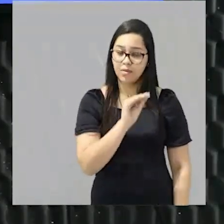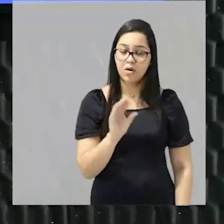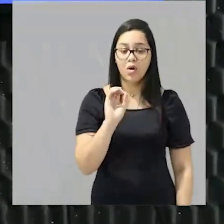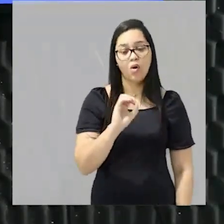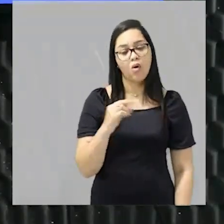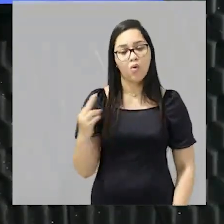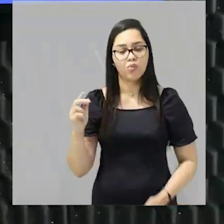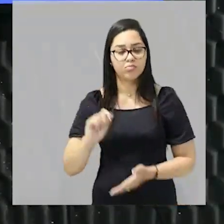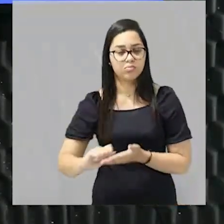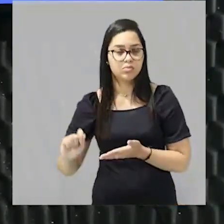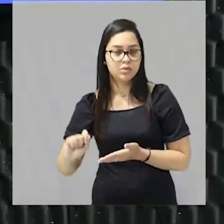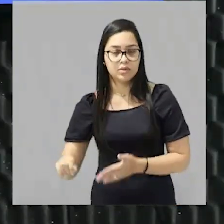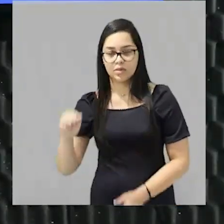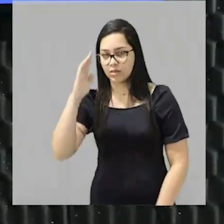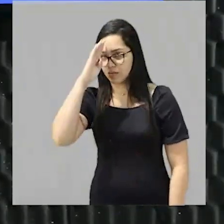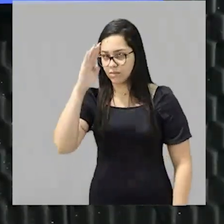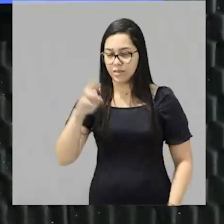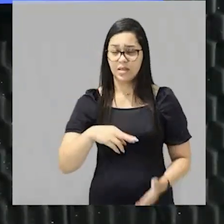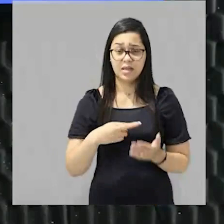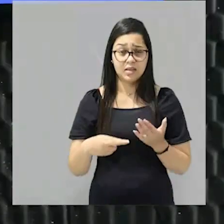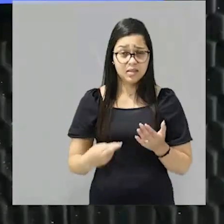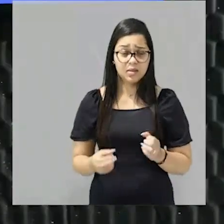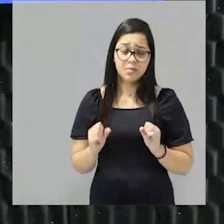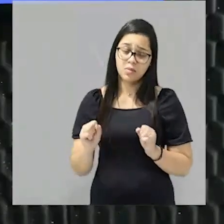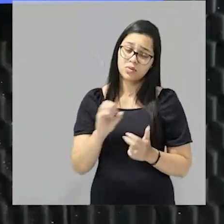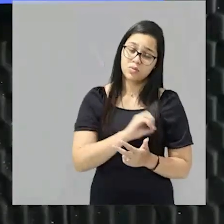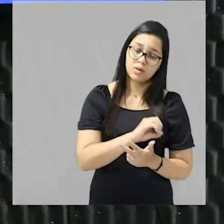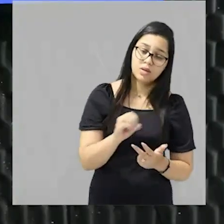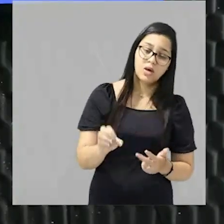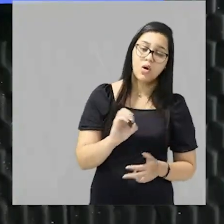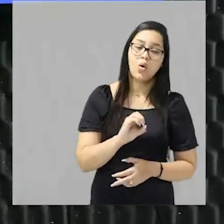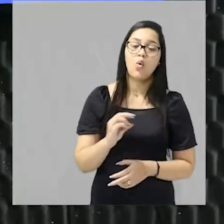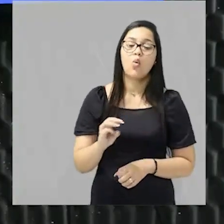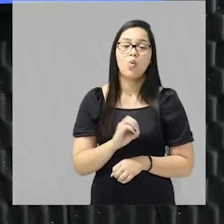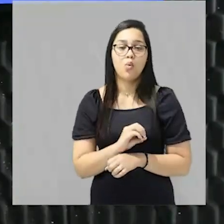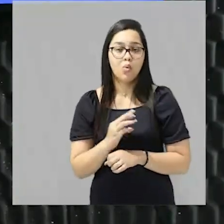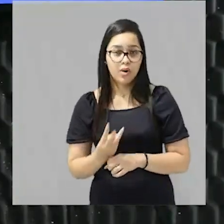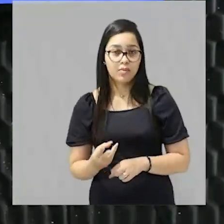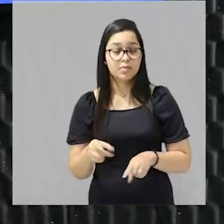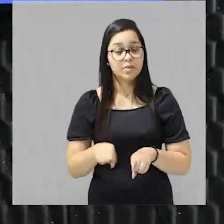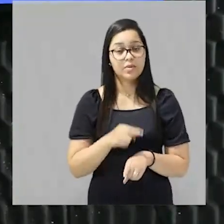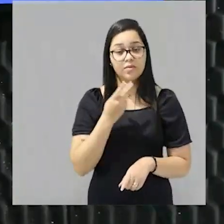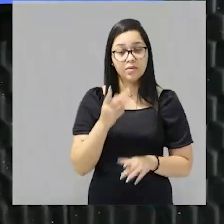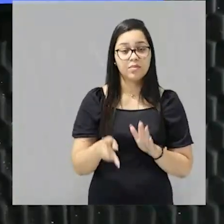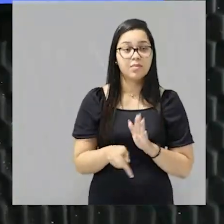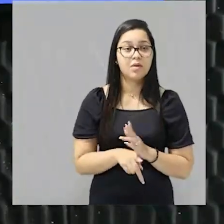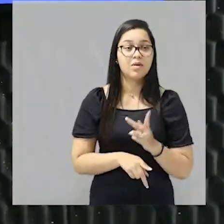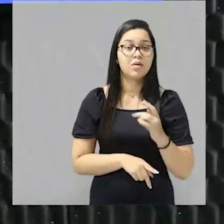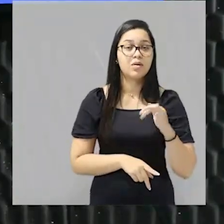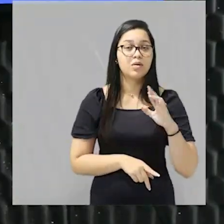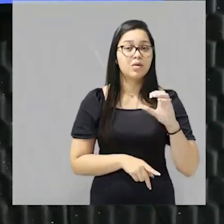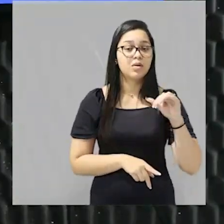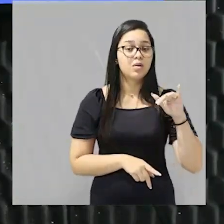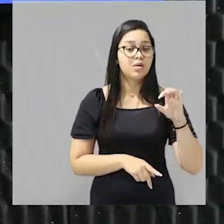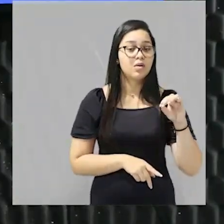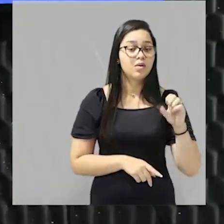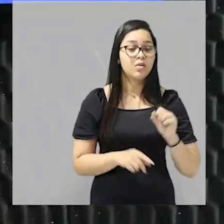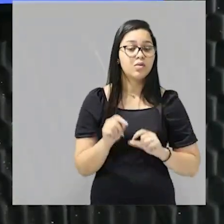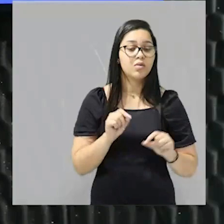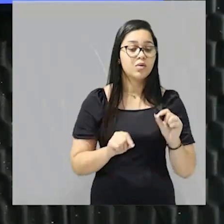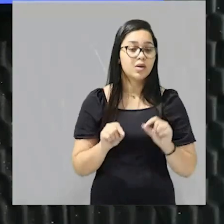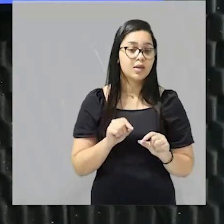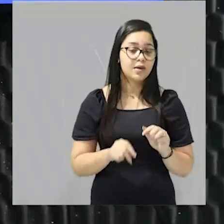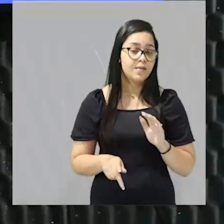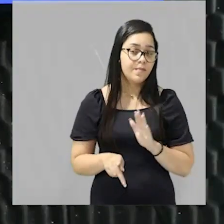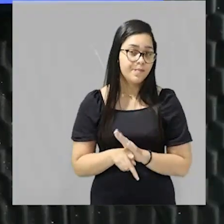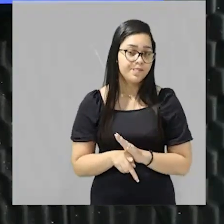A antonímia traz para nós um estudo de situações onde eu posso usar